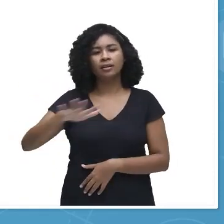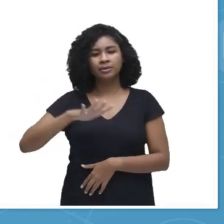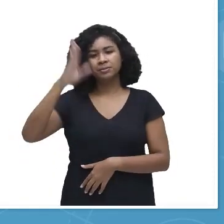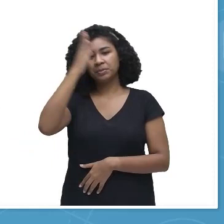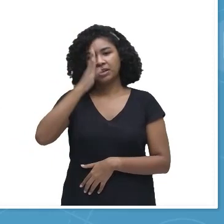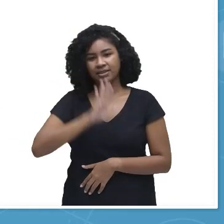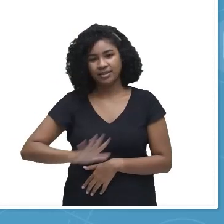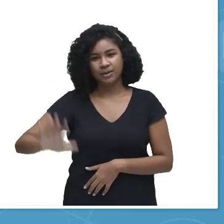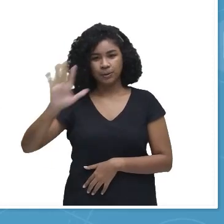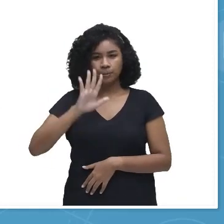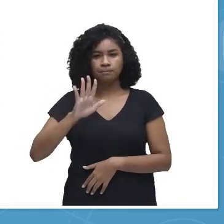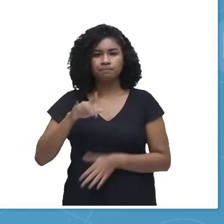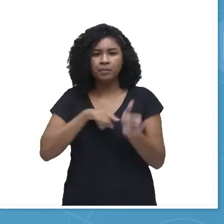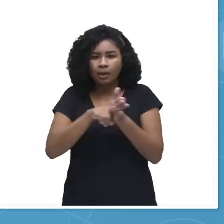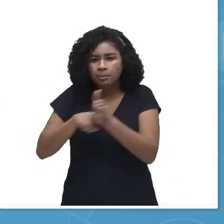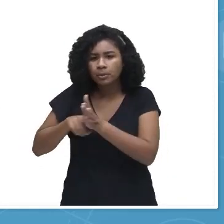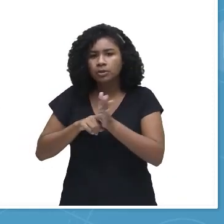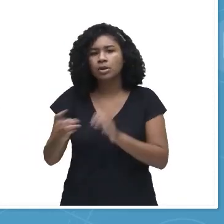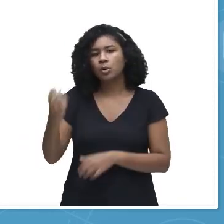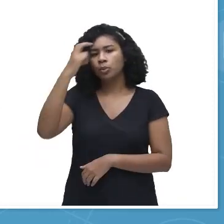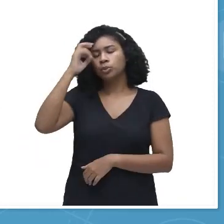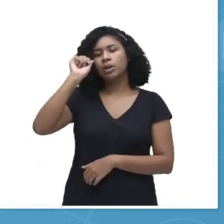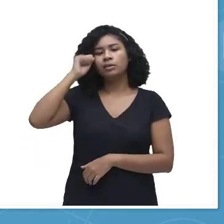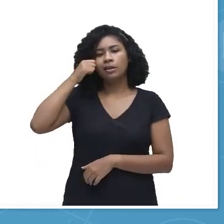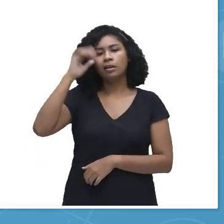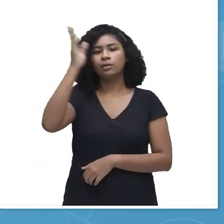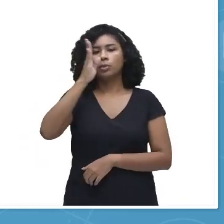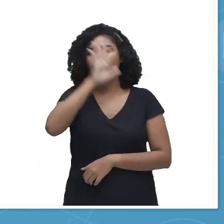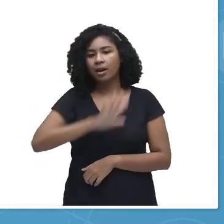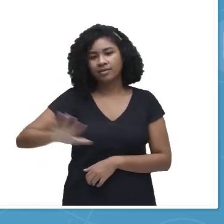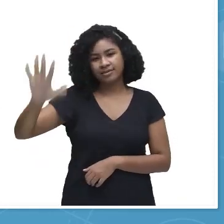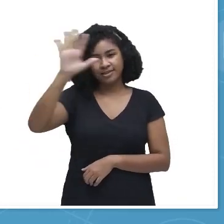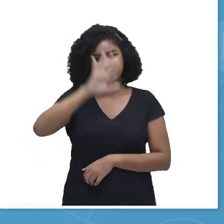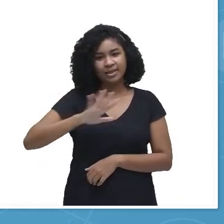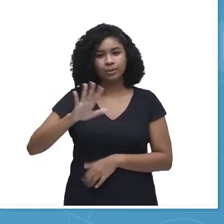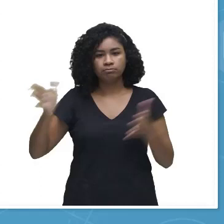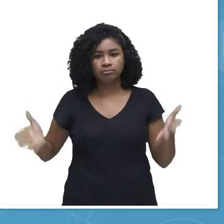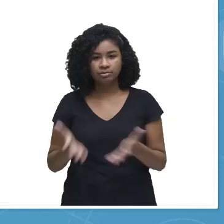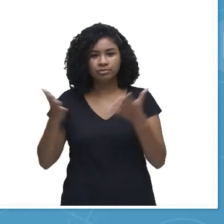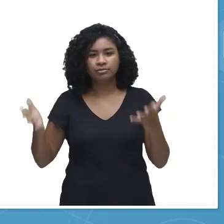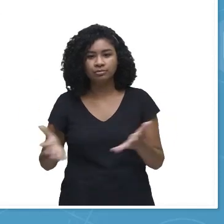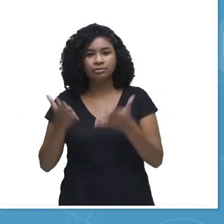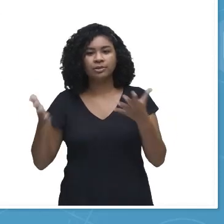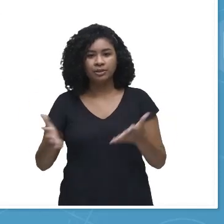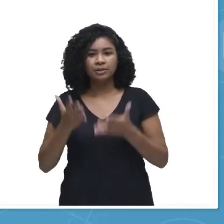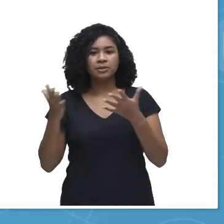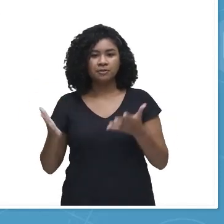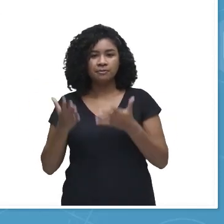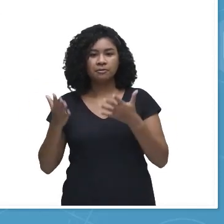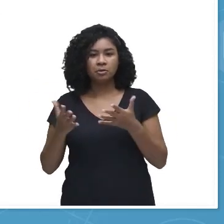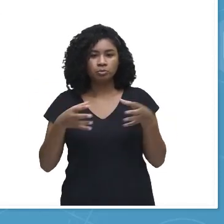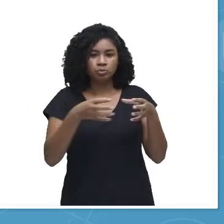das Culturas Negras do Rio de Janeiro, do Movimento Negro Unificado e do Olodum. Também